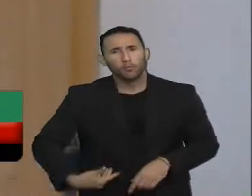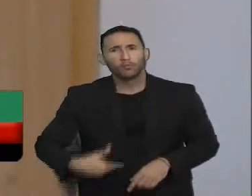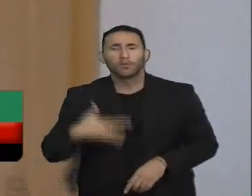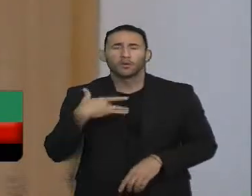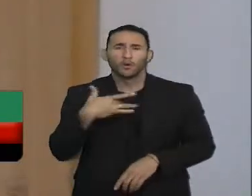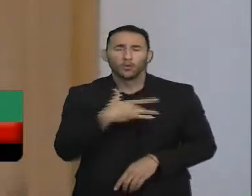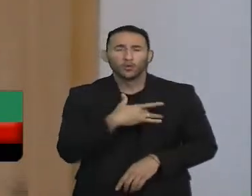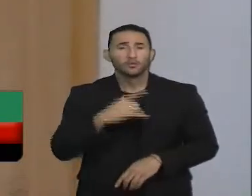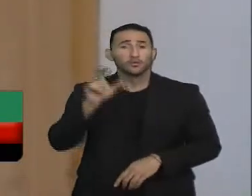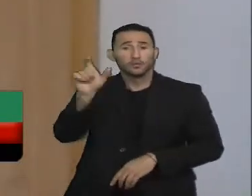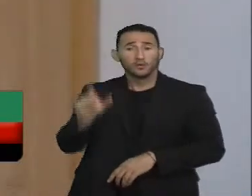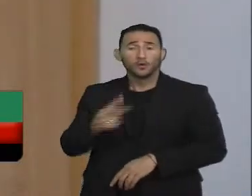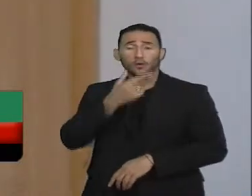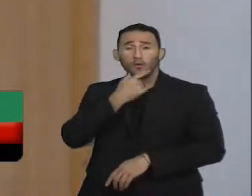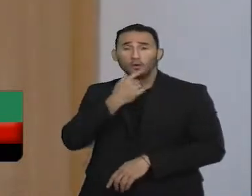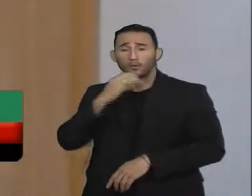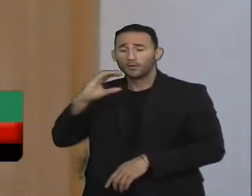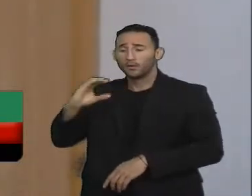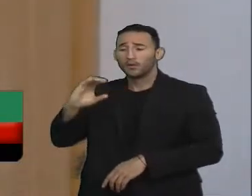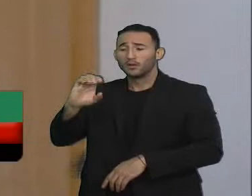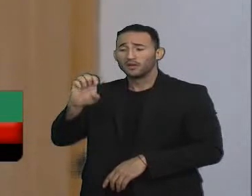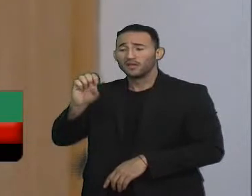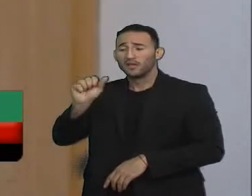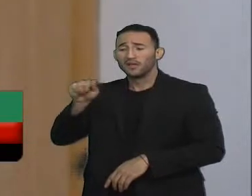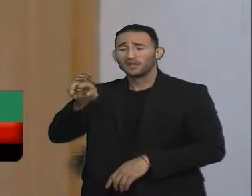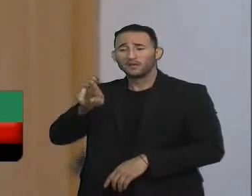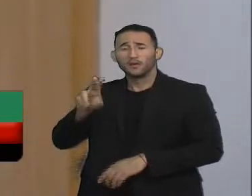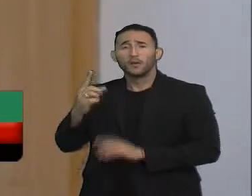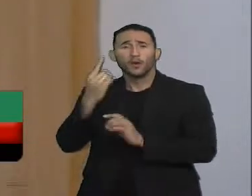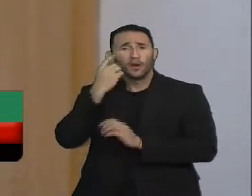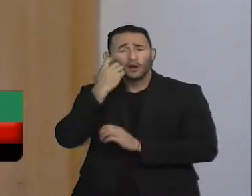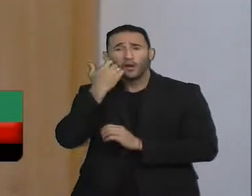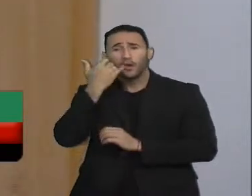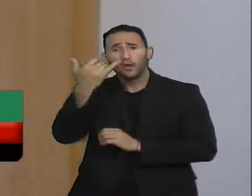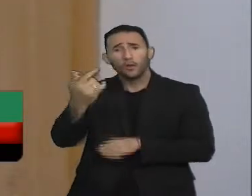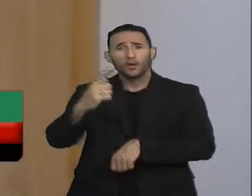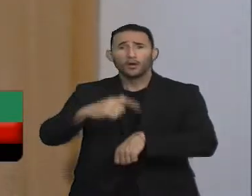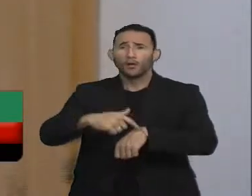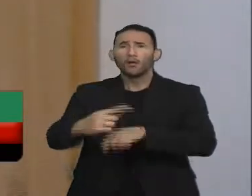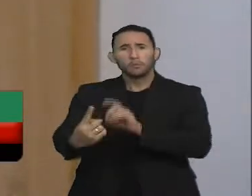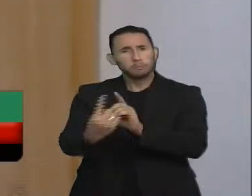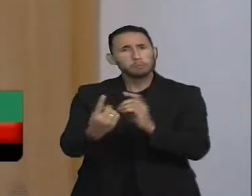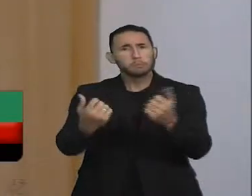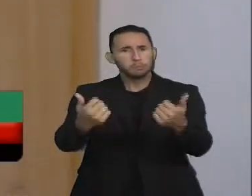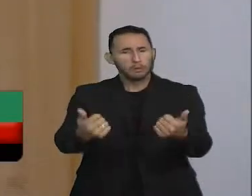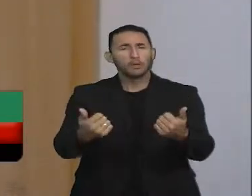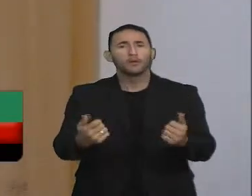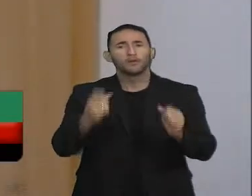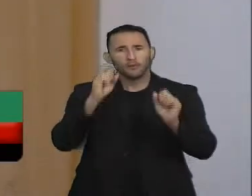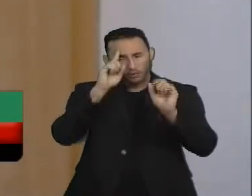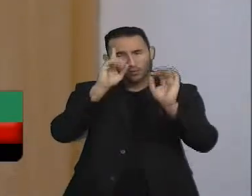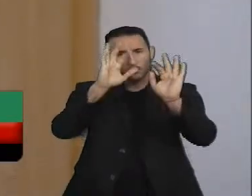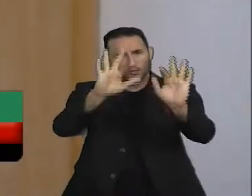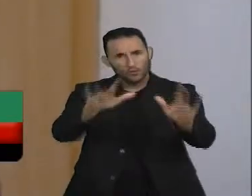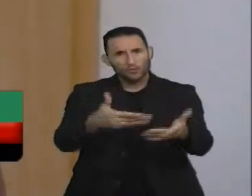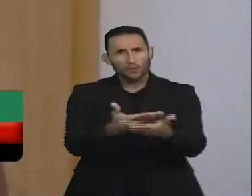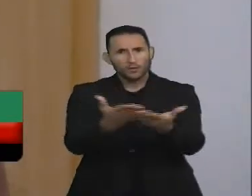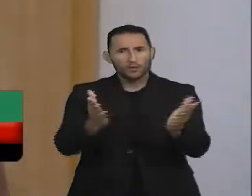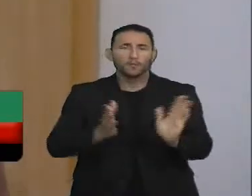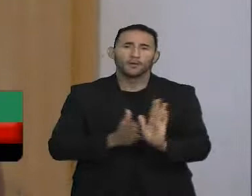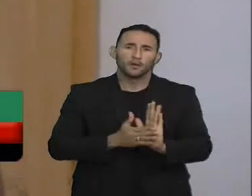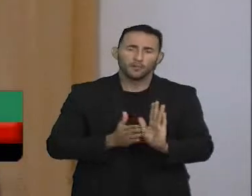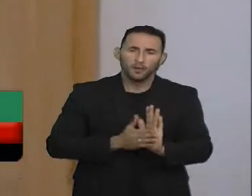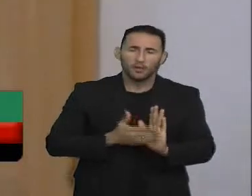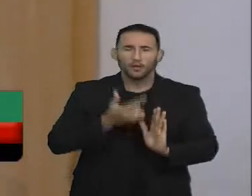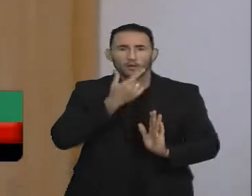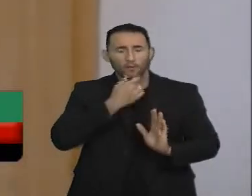tem um ligado também, ele sempre tem aí nos atendido. Então, pessoal, meus parabéns. Deus continue abençoando na pessoa